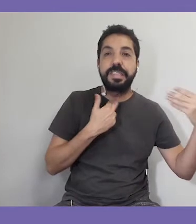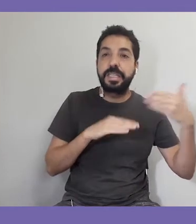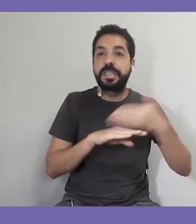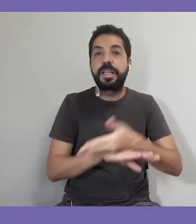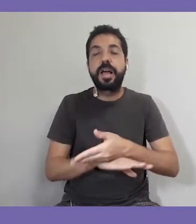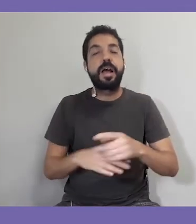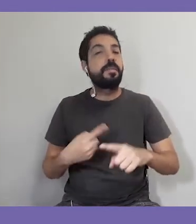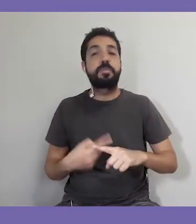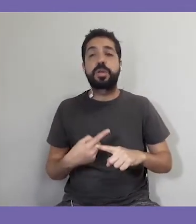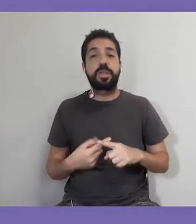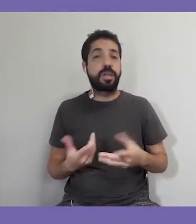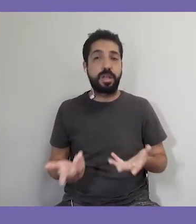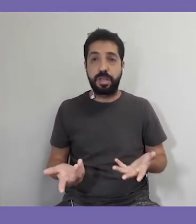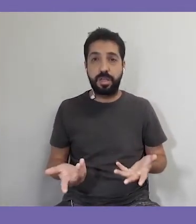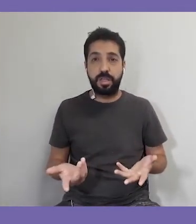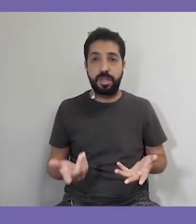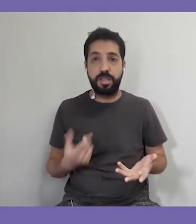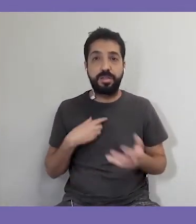porque tinham